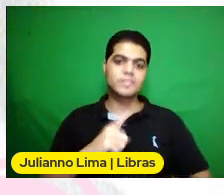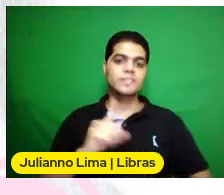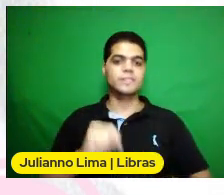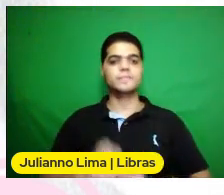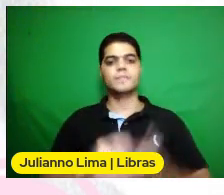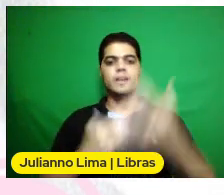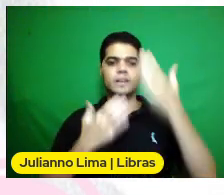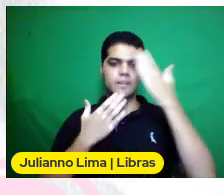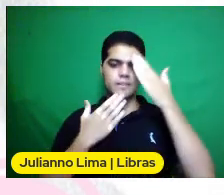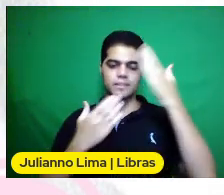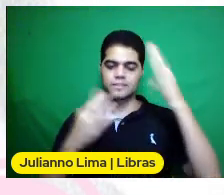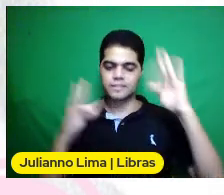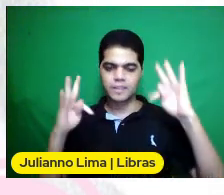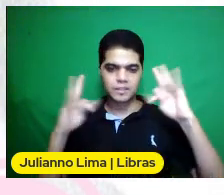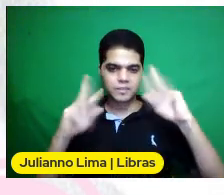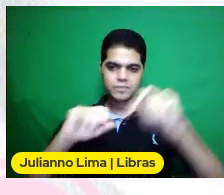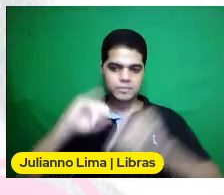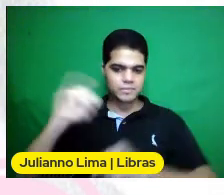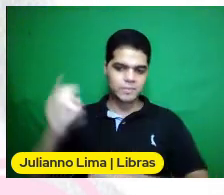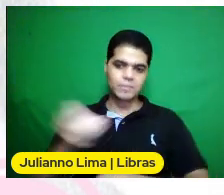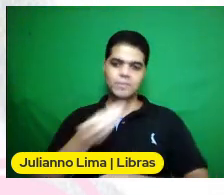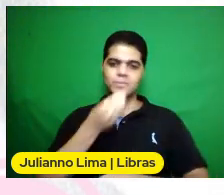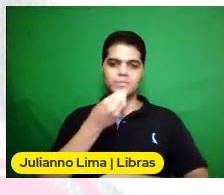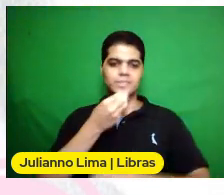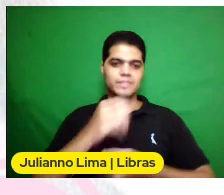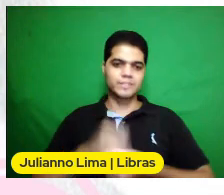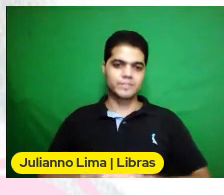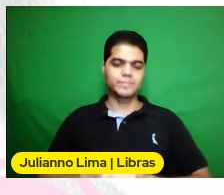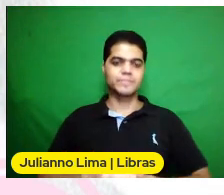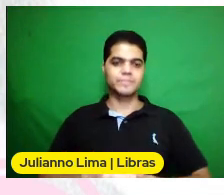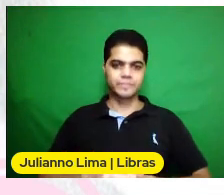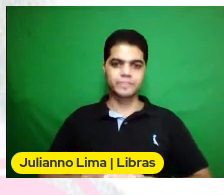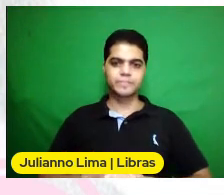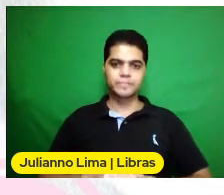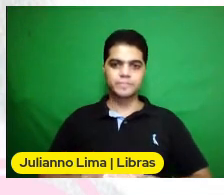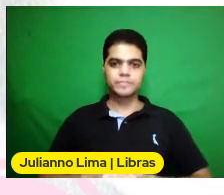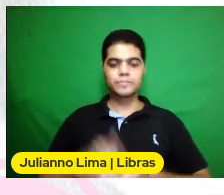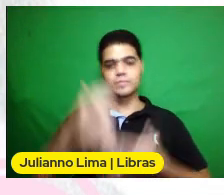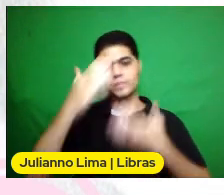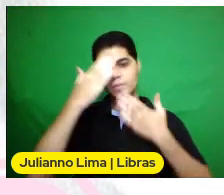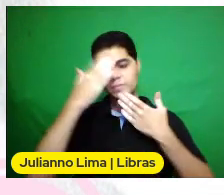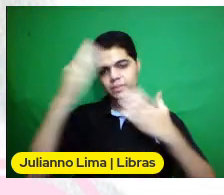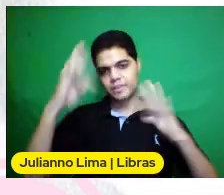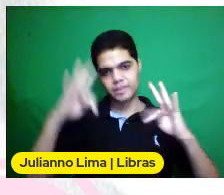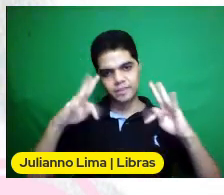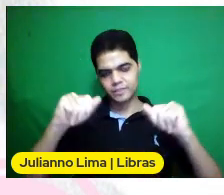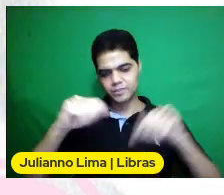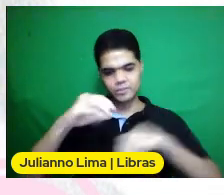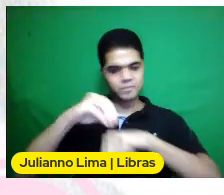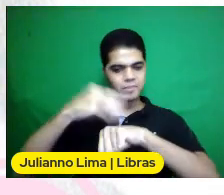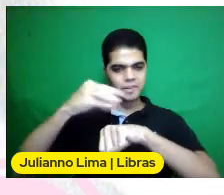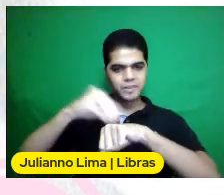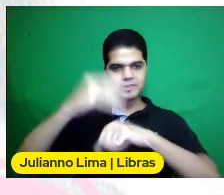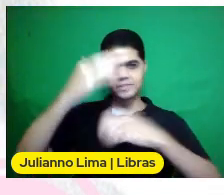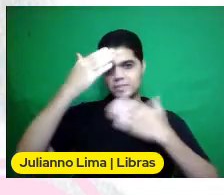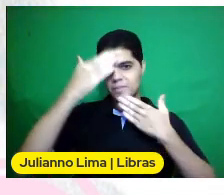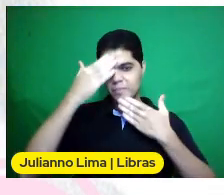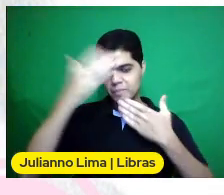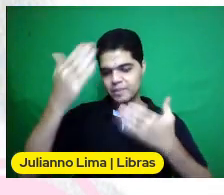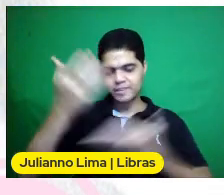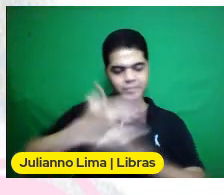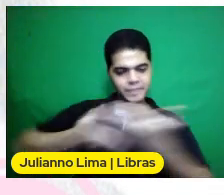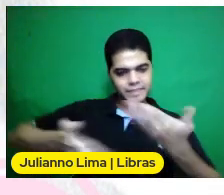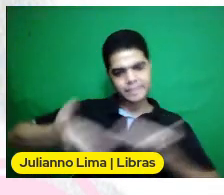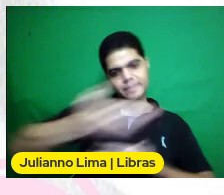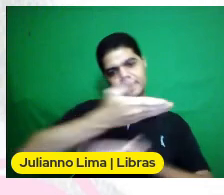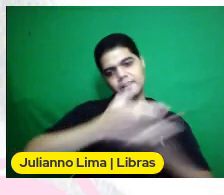todos mesmo pela oportunidade. Mais uma vez, obrigado a todos, obrigado pela dica, obrigado por nessa interação que